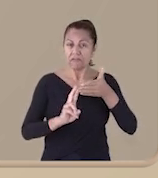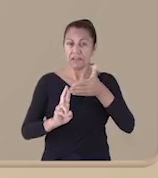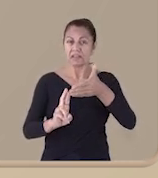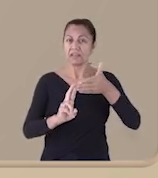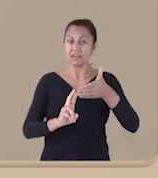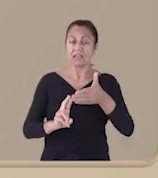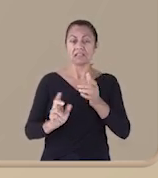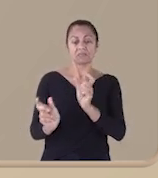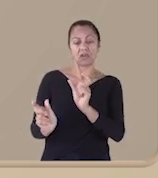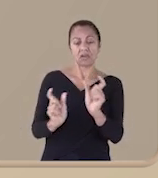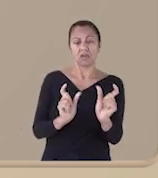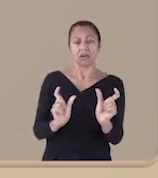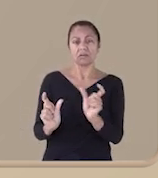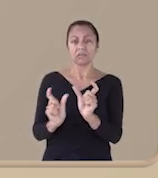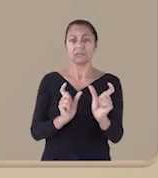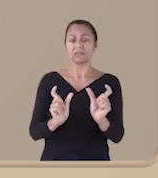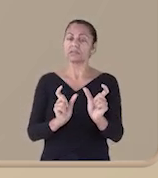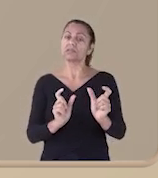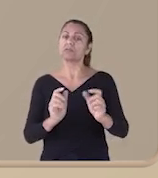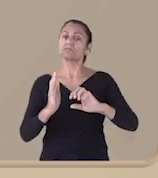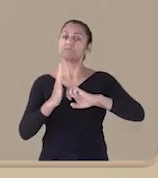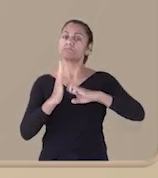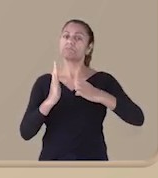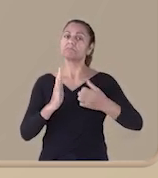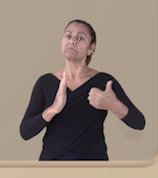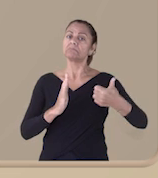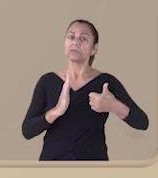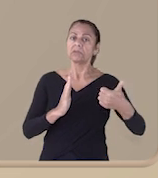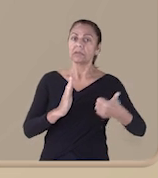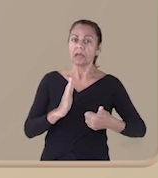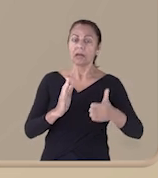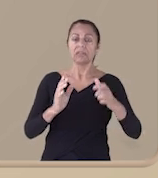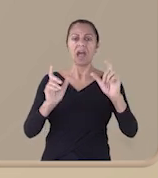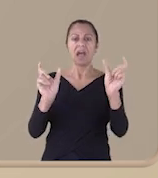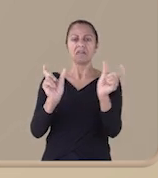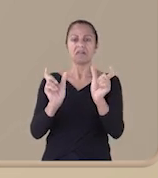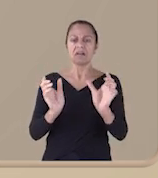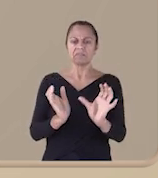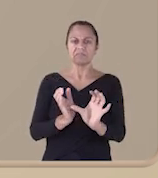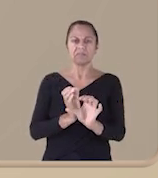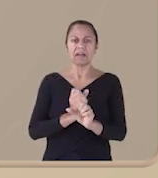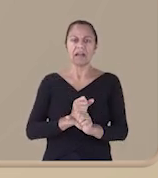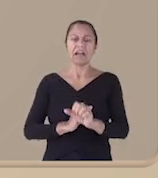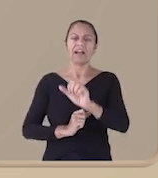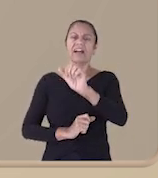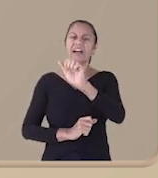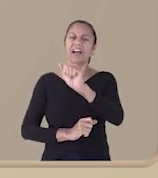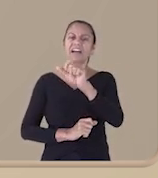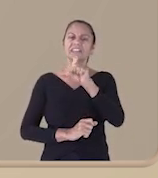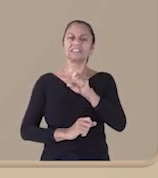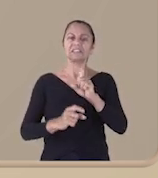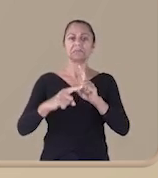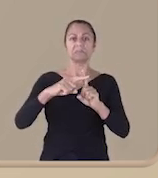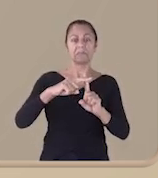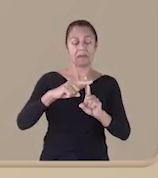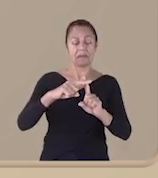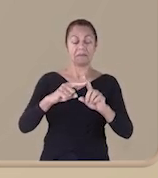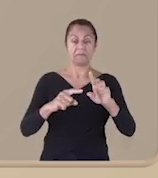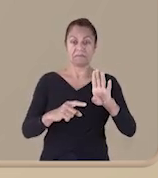equações polinomiais do primeiro grau, redutíveis à forma ax mais b igual a